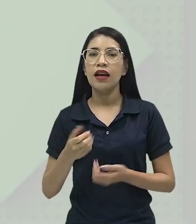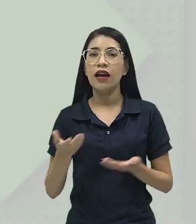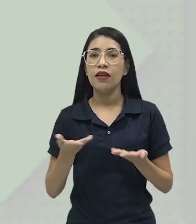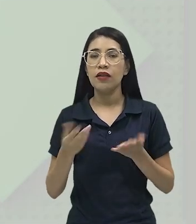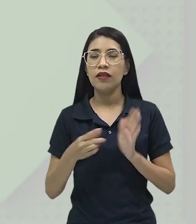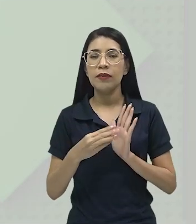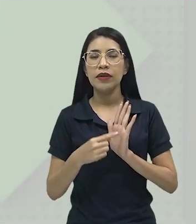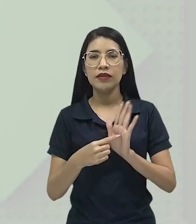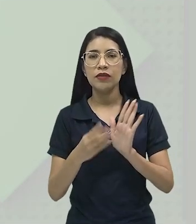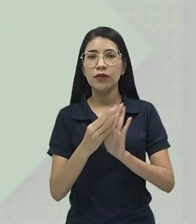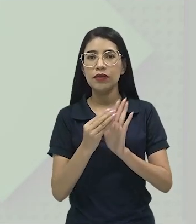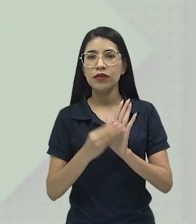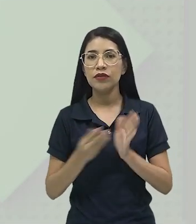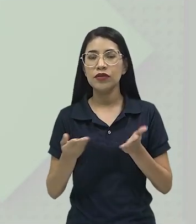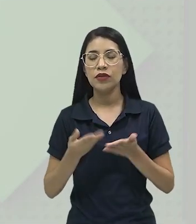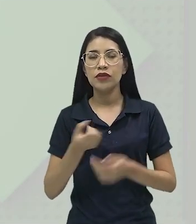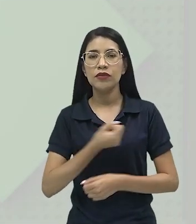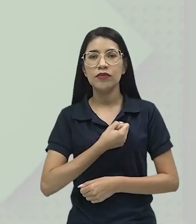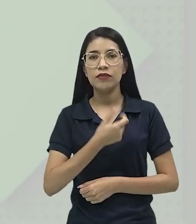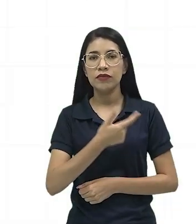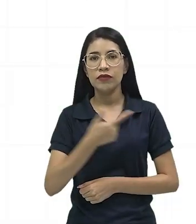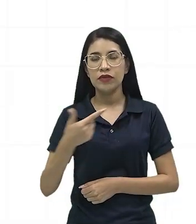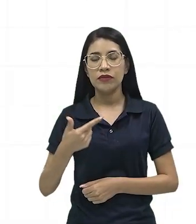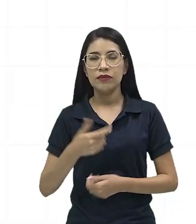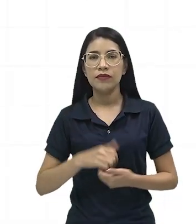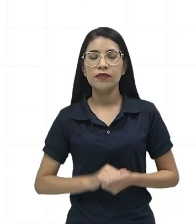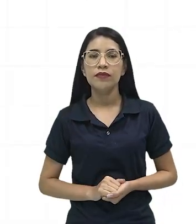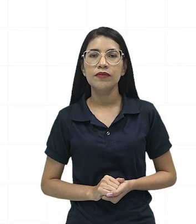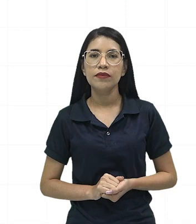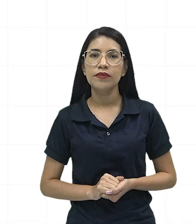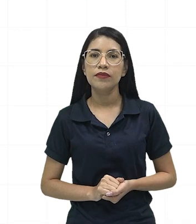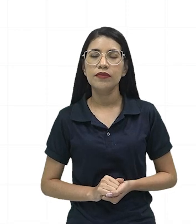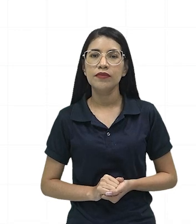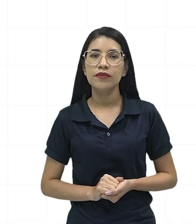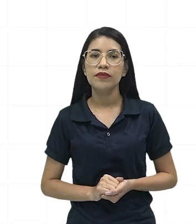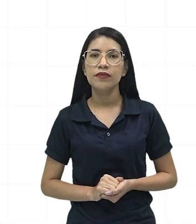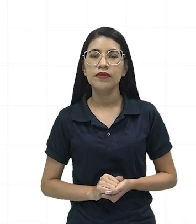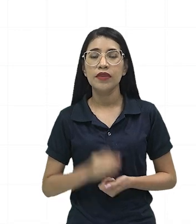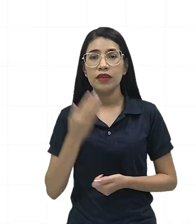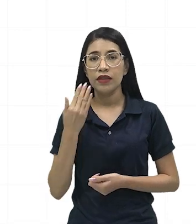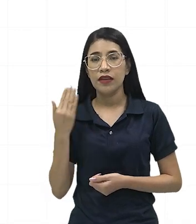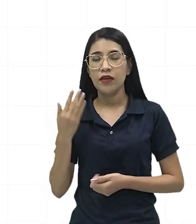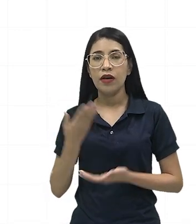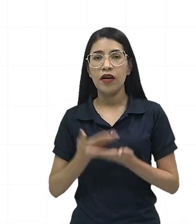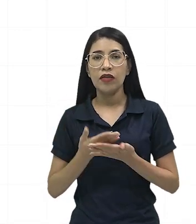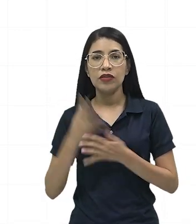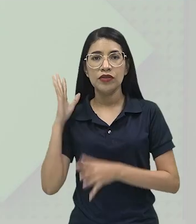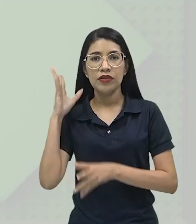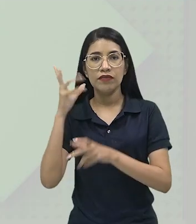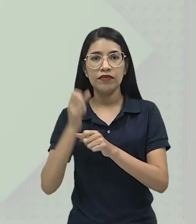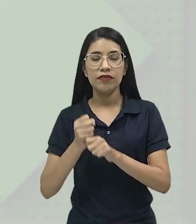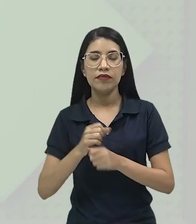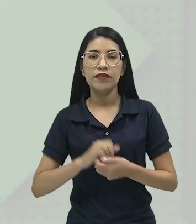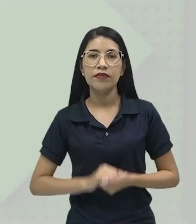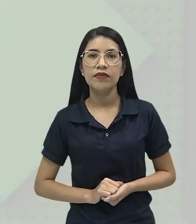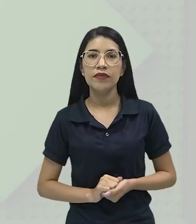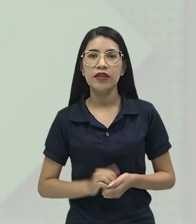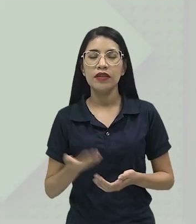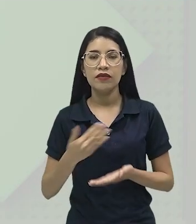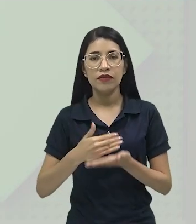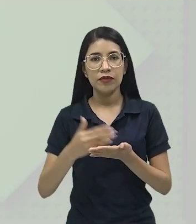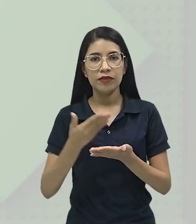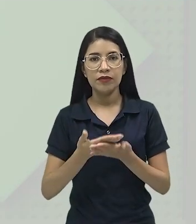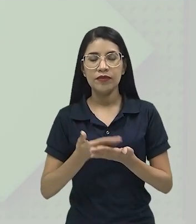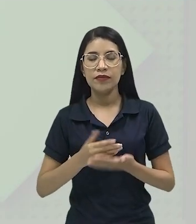ver o conteúdo da nossa aula de número 22. Bom, teremos aí a nossa revisão. Então, vamos